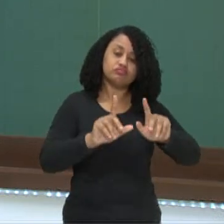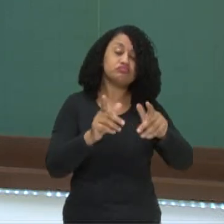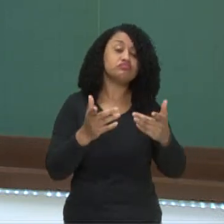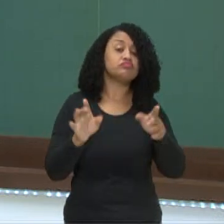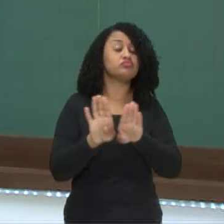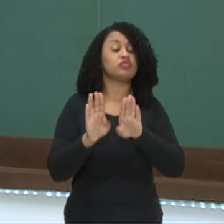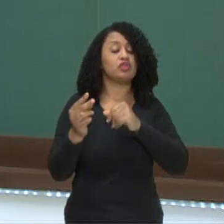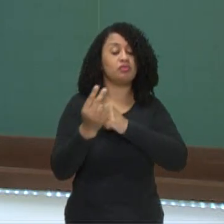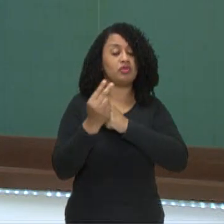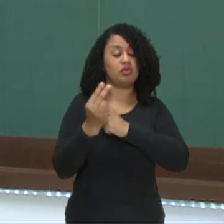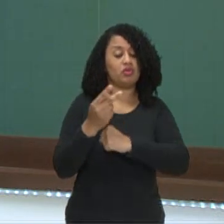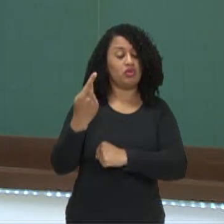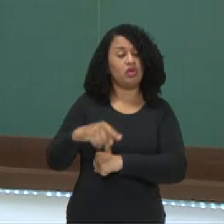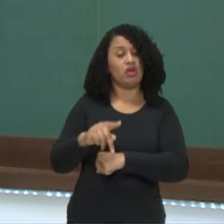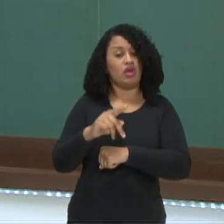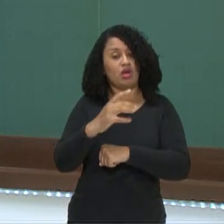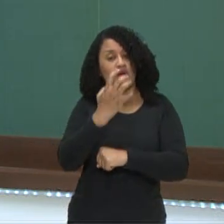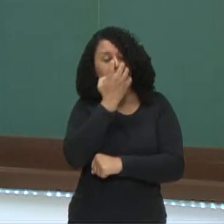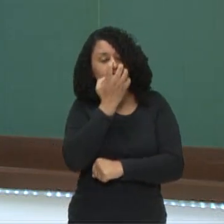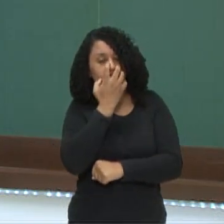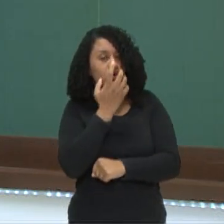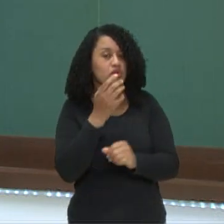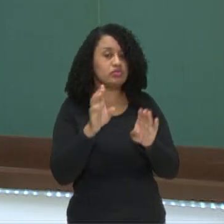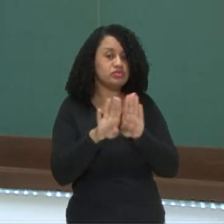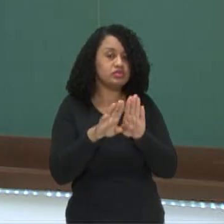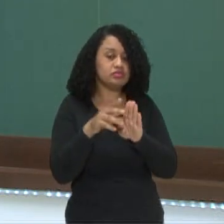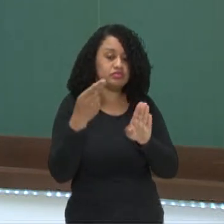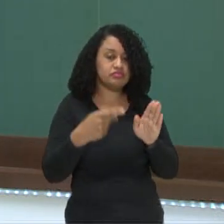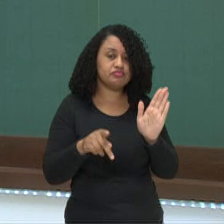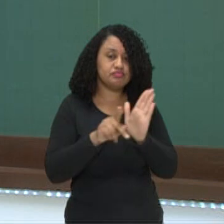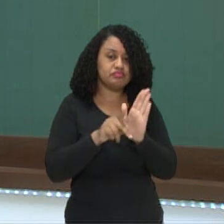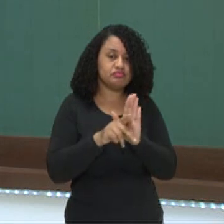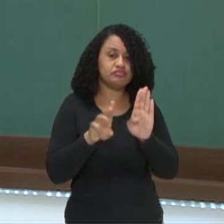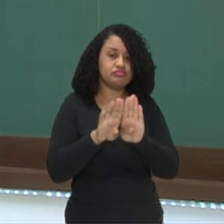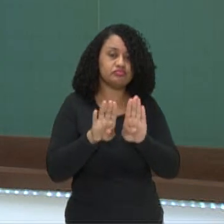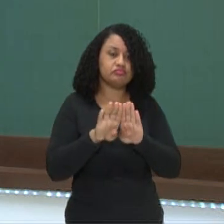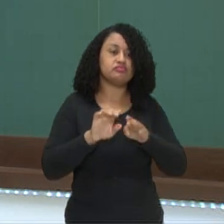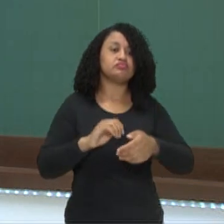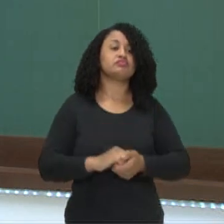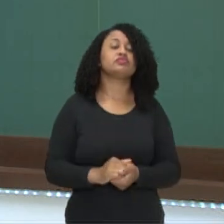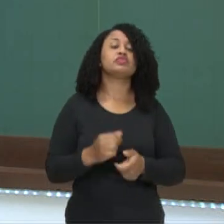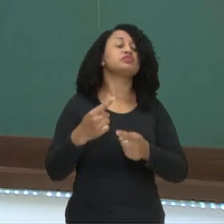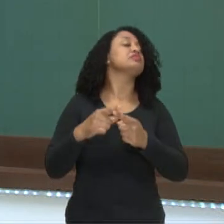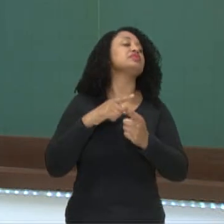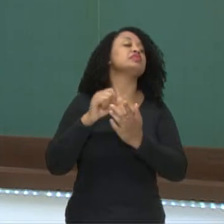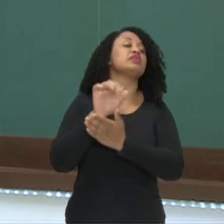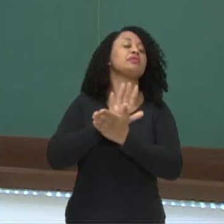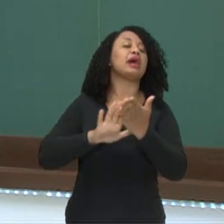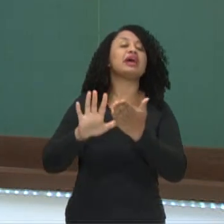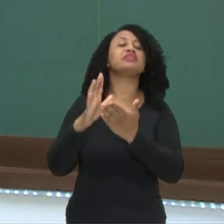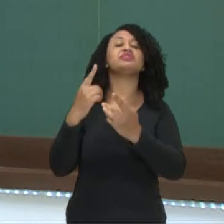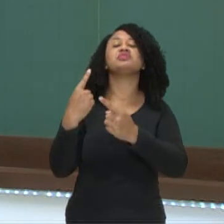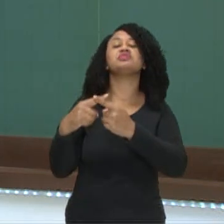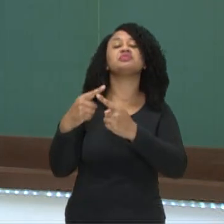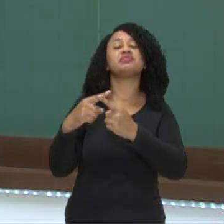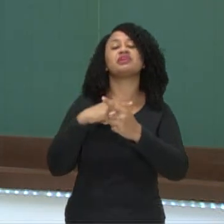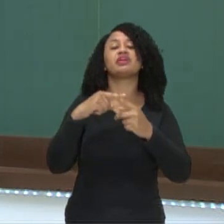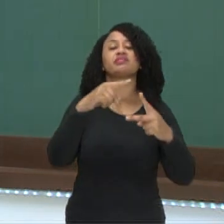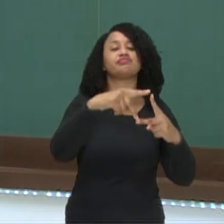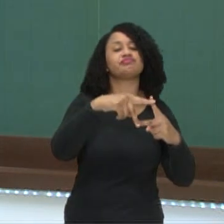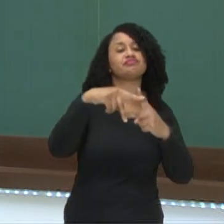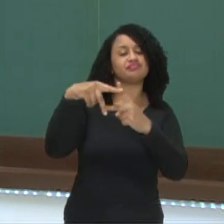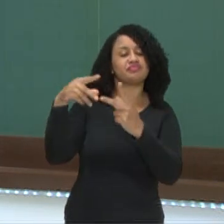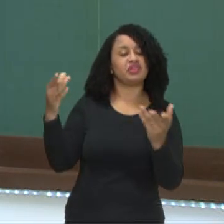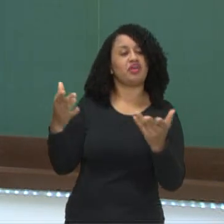próprio pet, com o seu próprio animal. Por que nós temos essa imagem? Porque essa imagem se faz presente em uma tira que